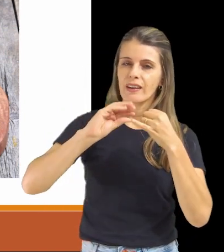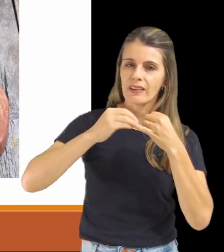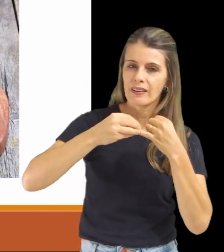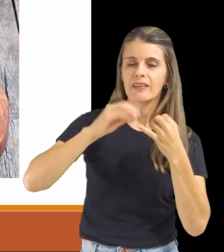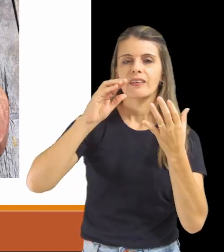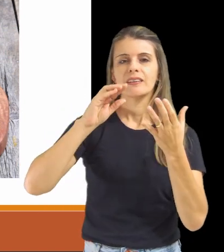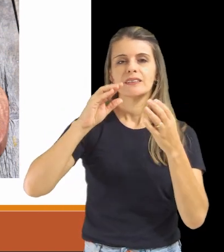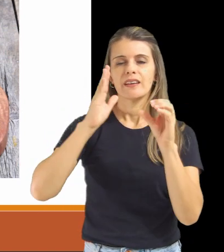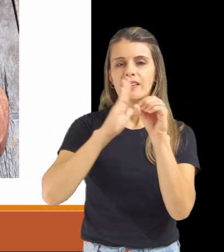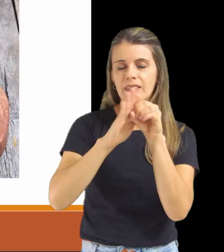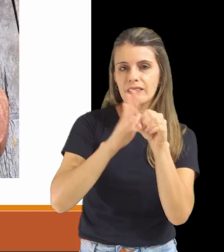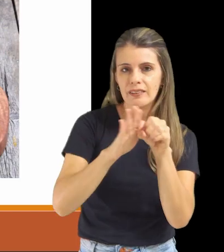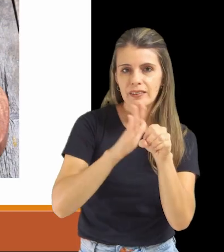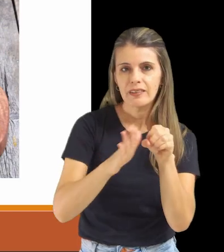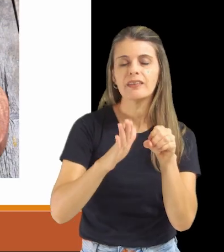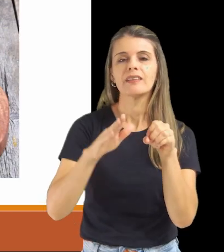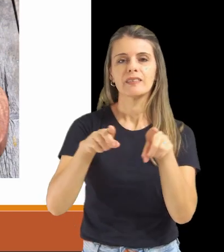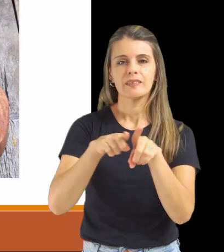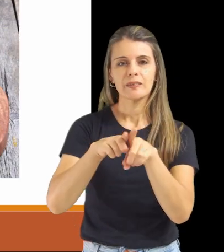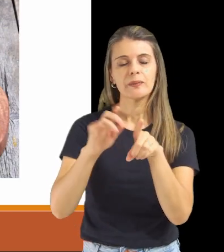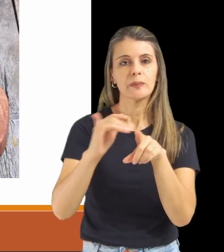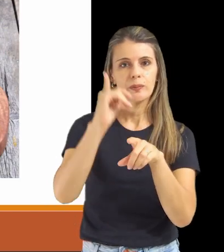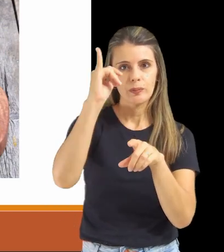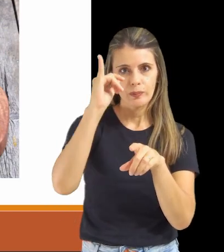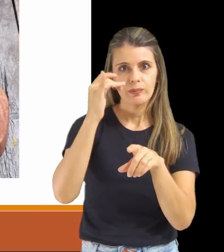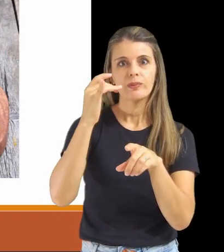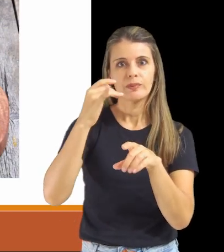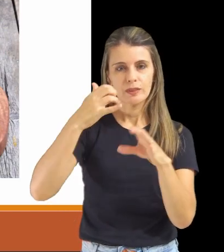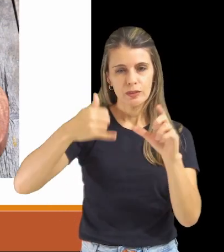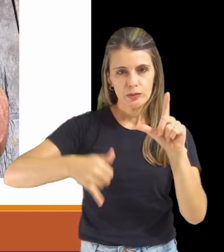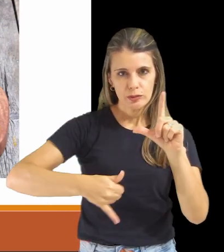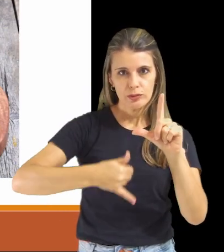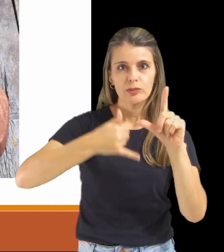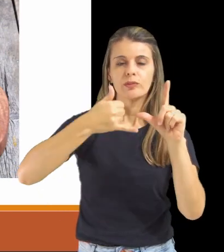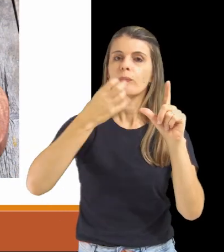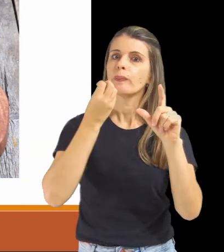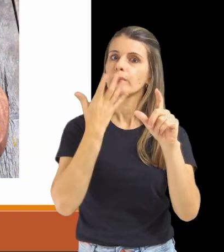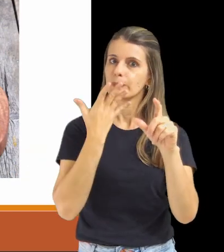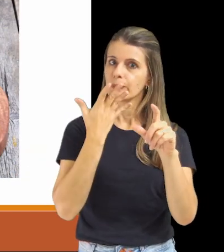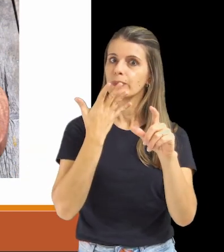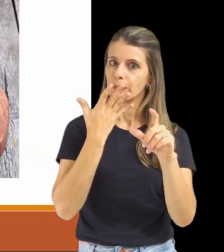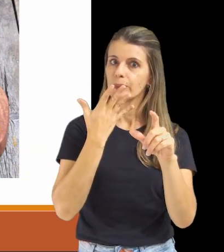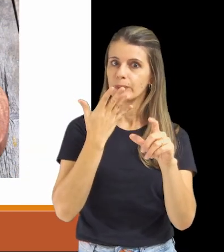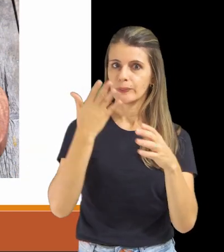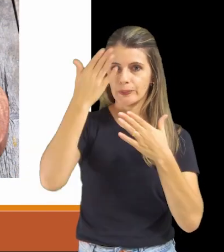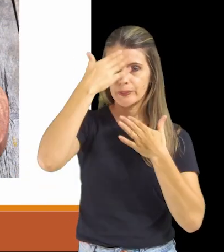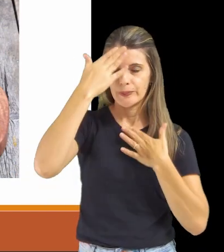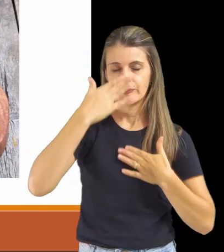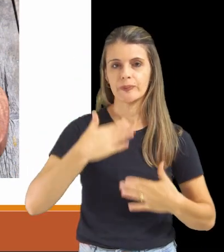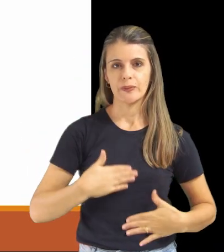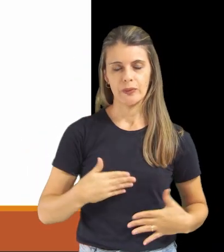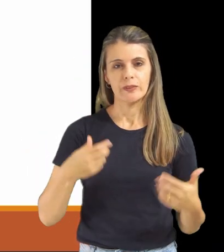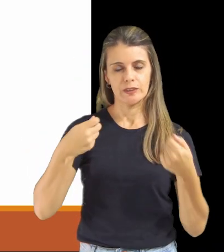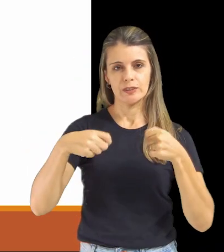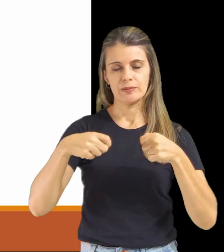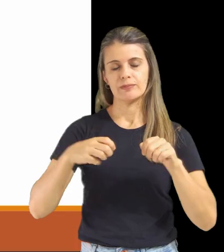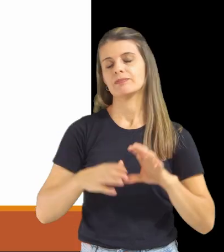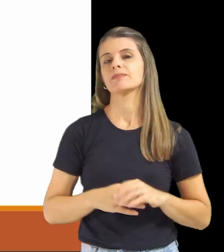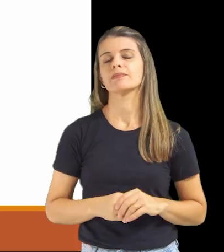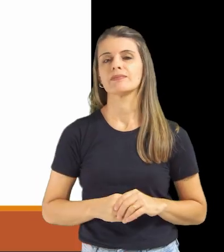sementes, algumas castanhas. Que isso fornece, né, gordura insaturada, uma gordura do bem.